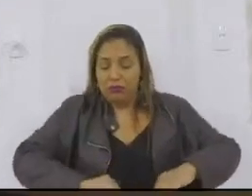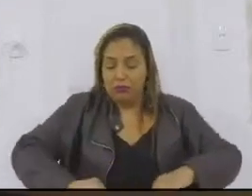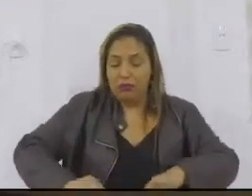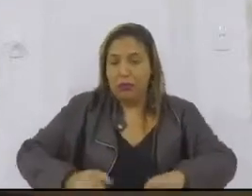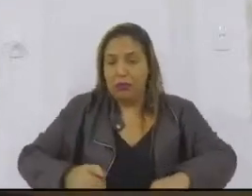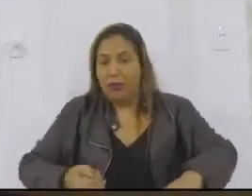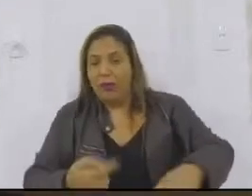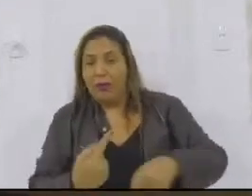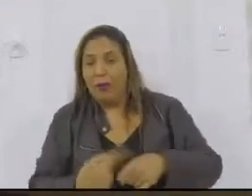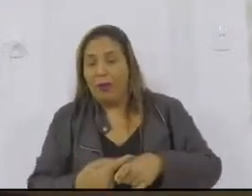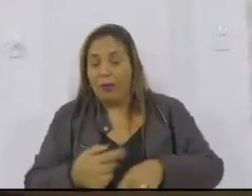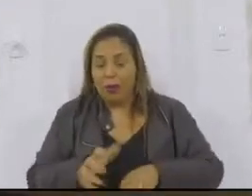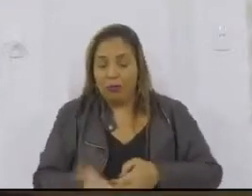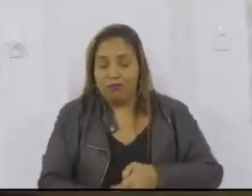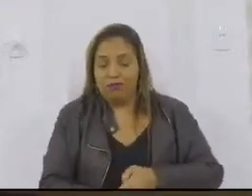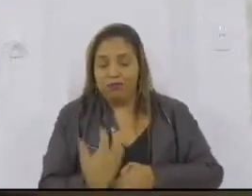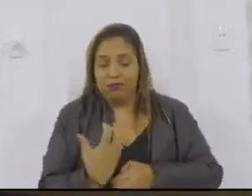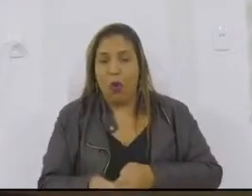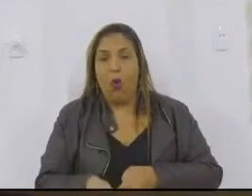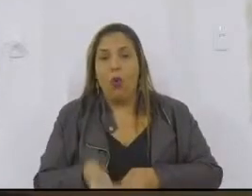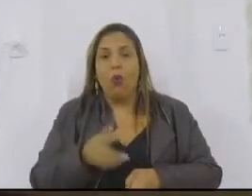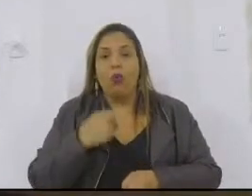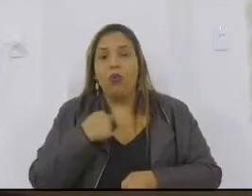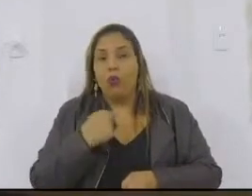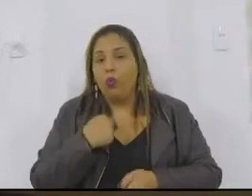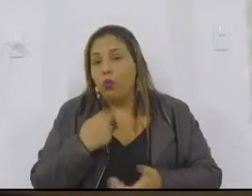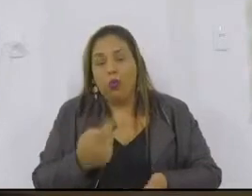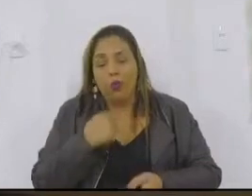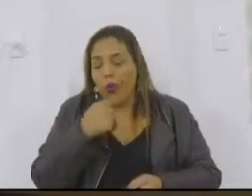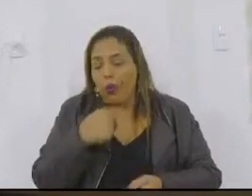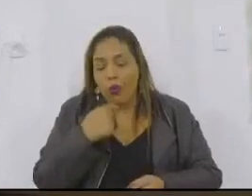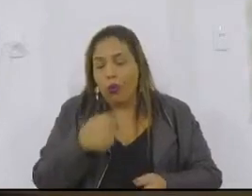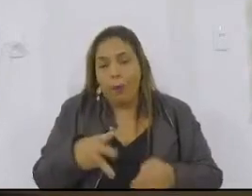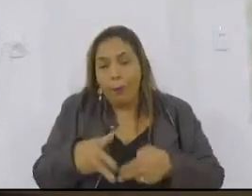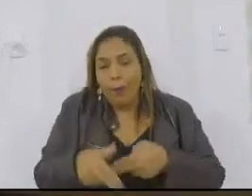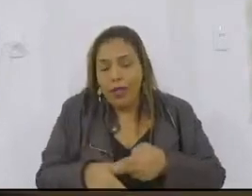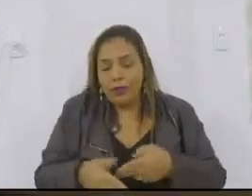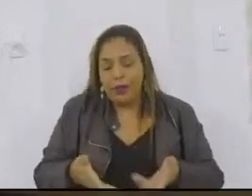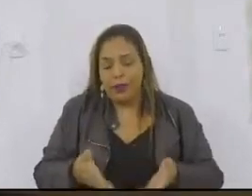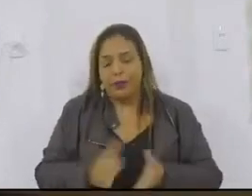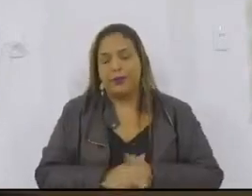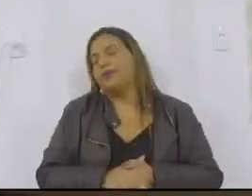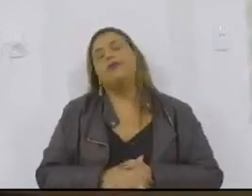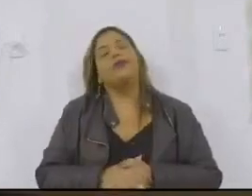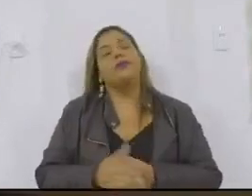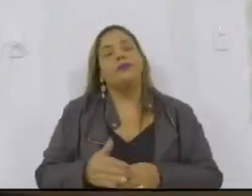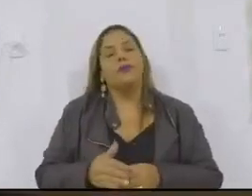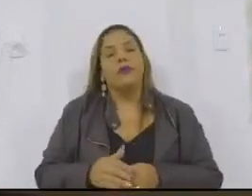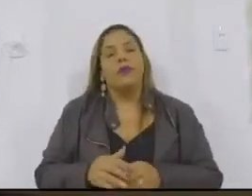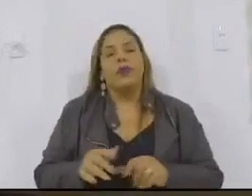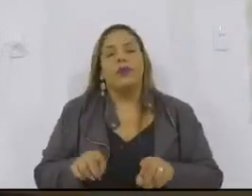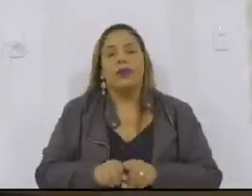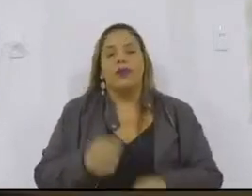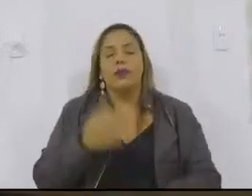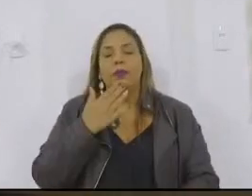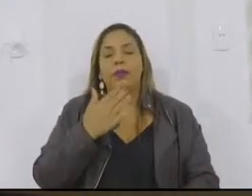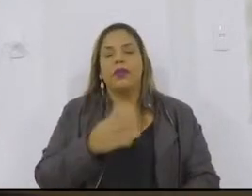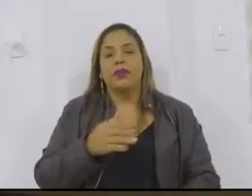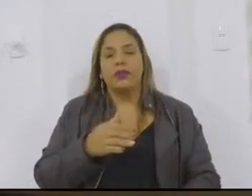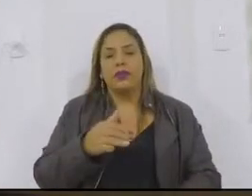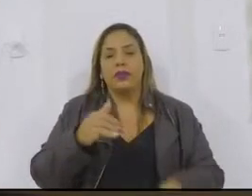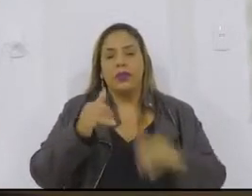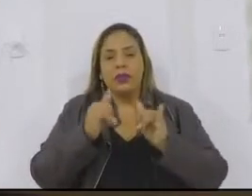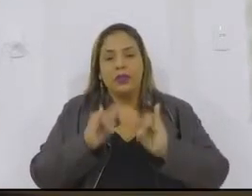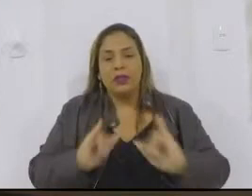passar. Também do vereador Leandro, indicando troca de lâmpadas na rua Ipitangas, depois do sítio de Solange, em frente à casa